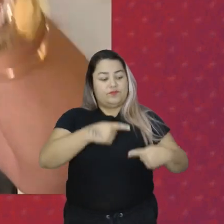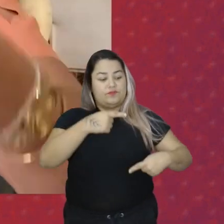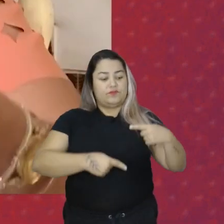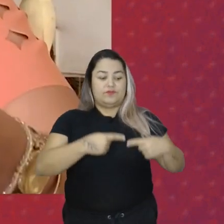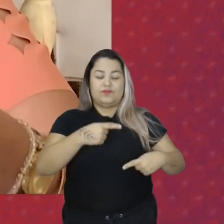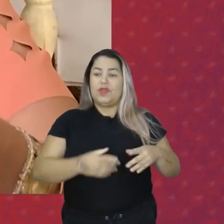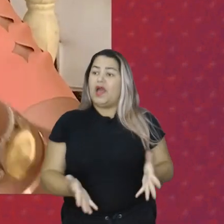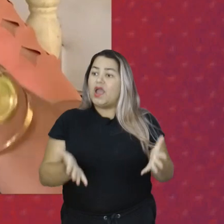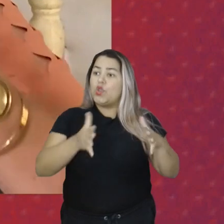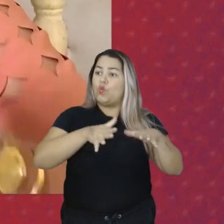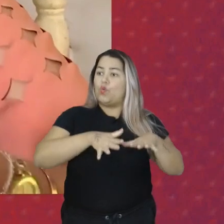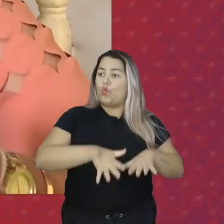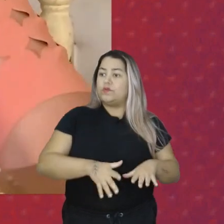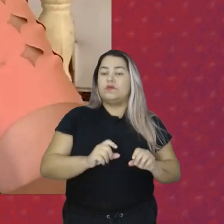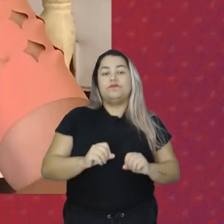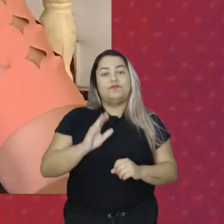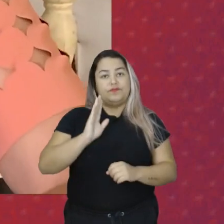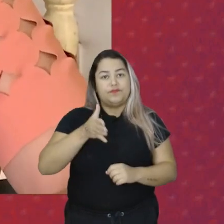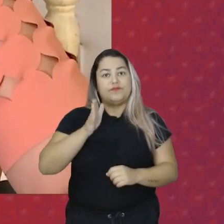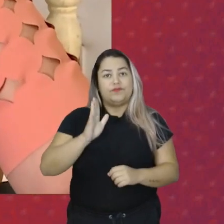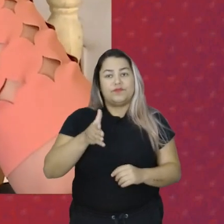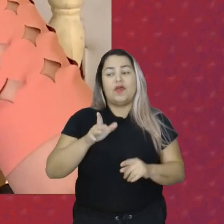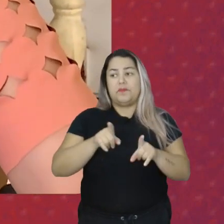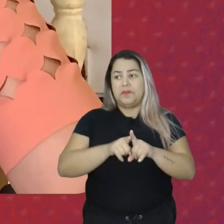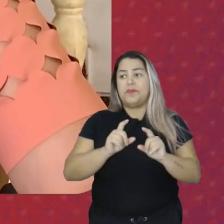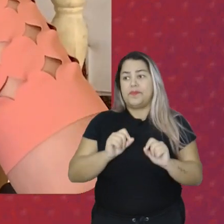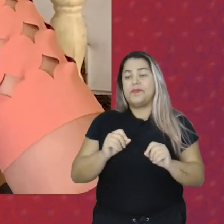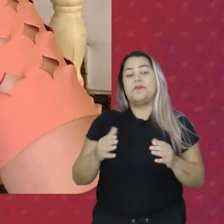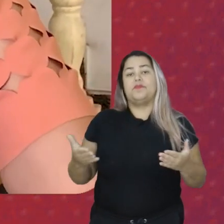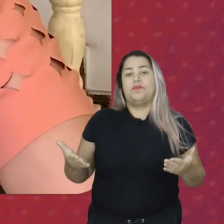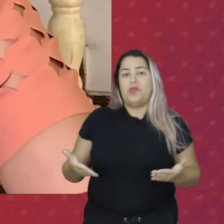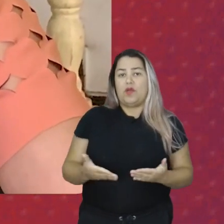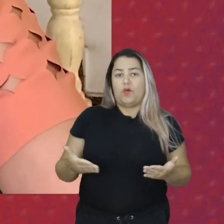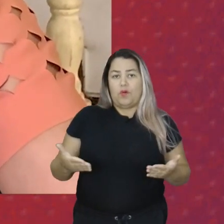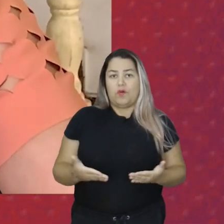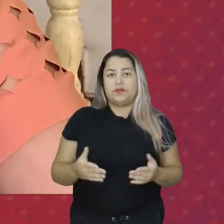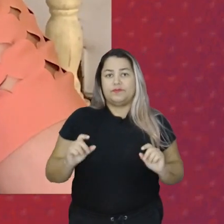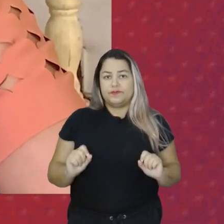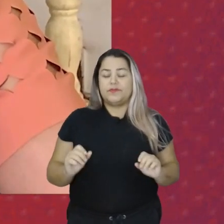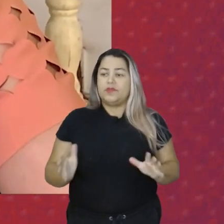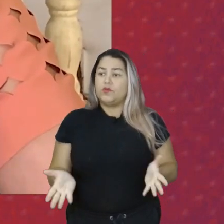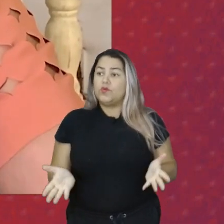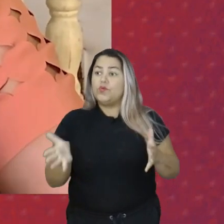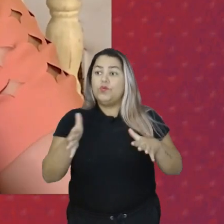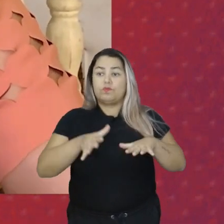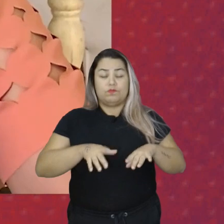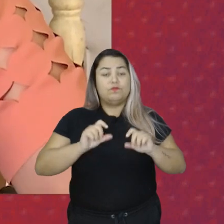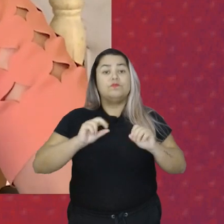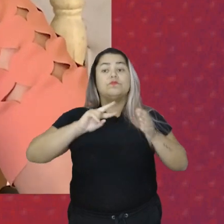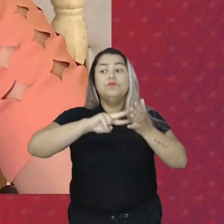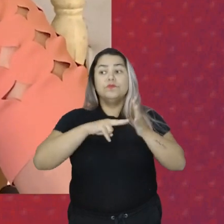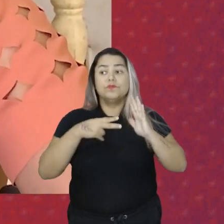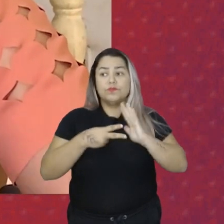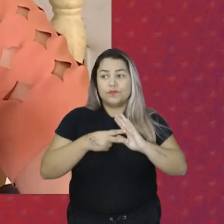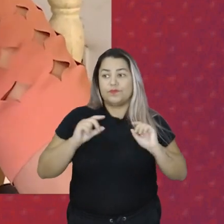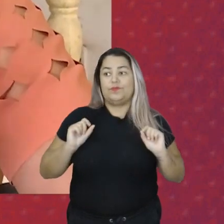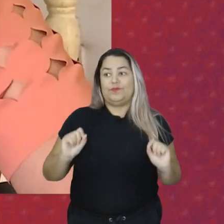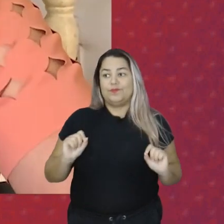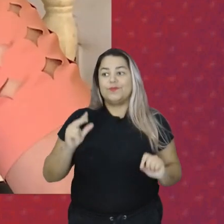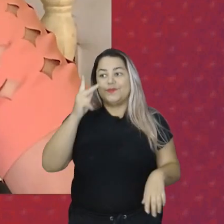da inclusão já é algo bem mais recente, né? A inclusão significa que